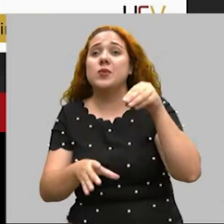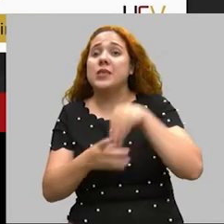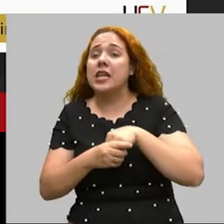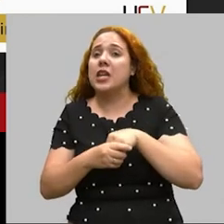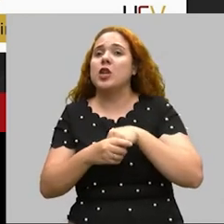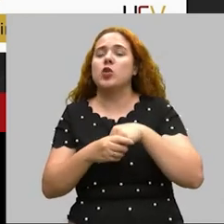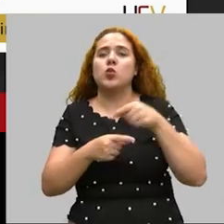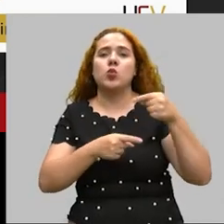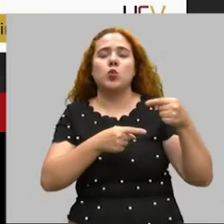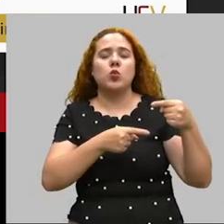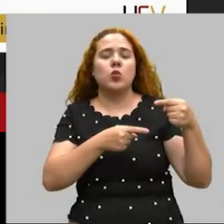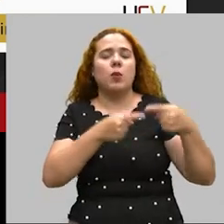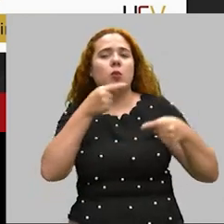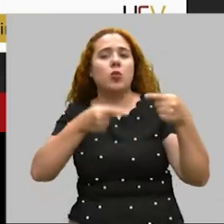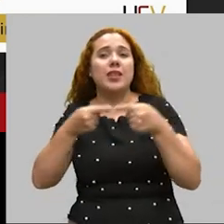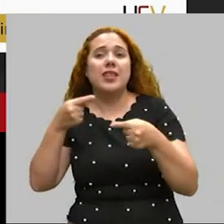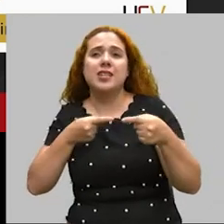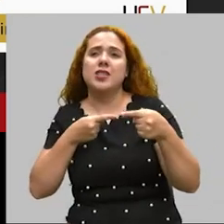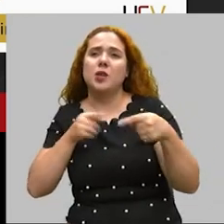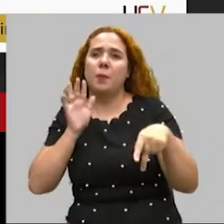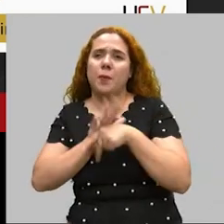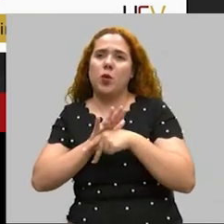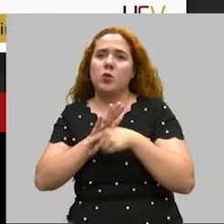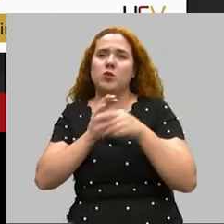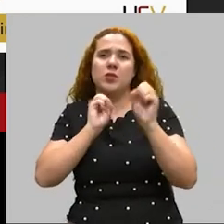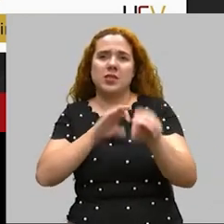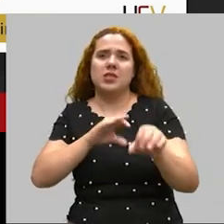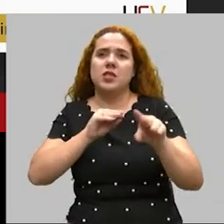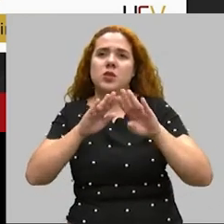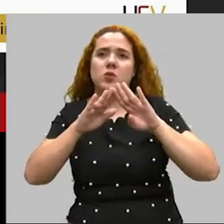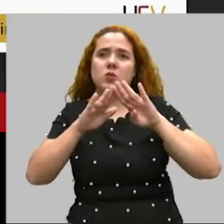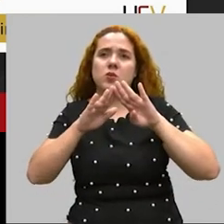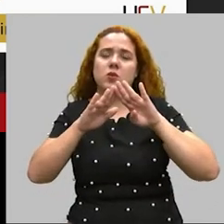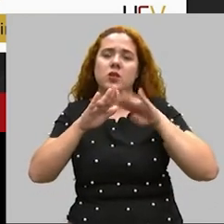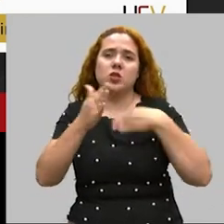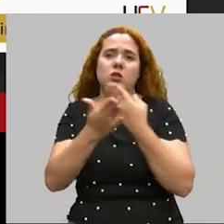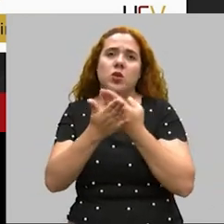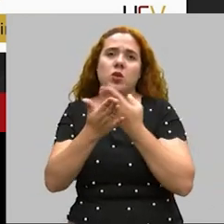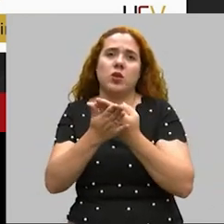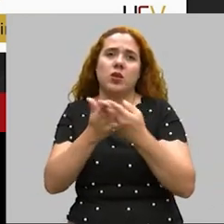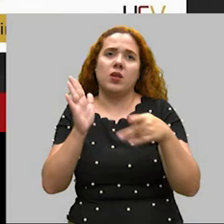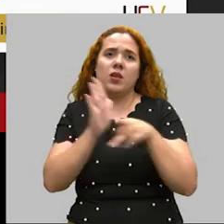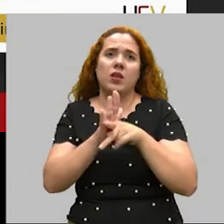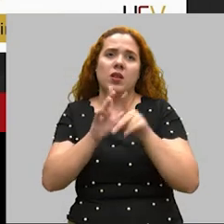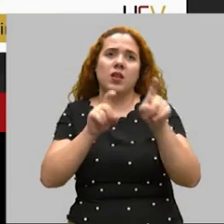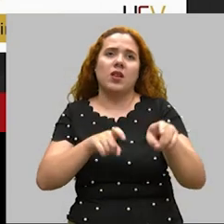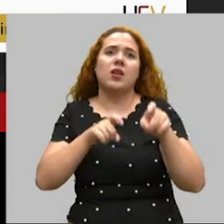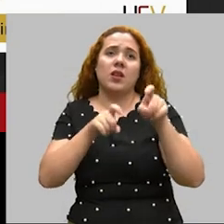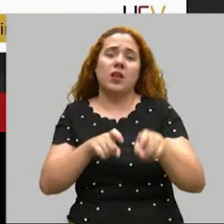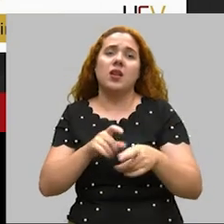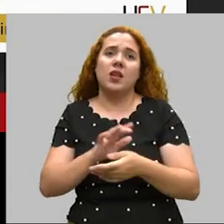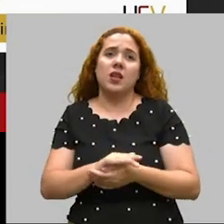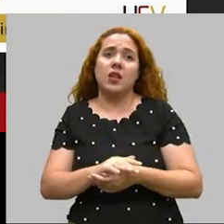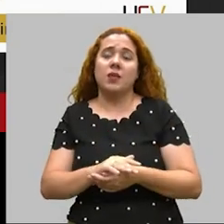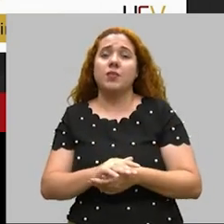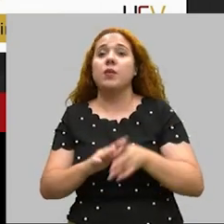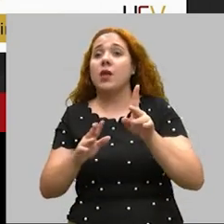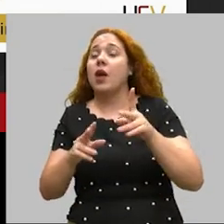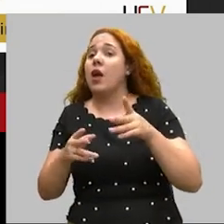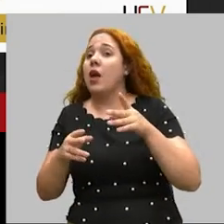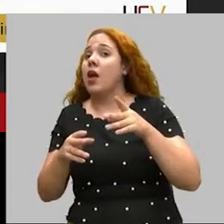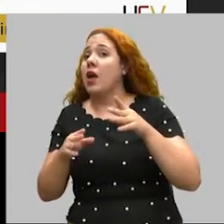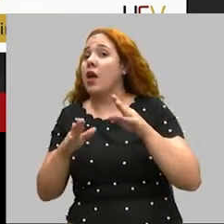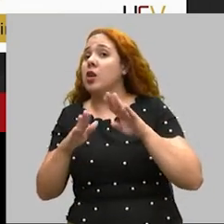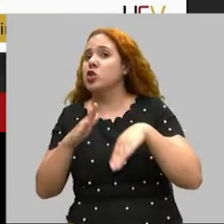Campo né Daqui a pouco eu vou discutir um pouco mais como disso não tô falando das efas tá gente tô falando de escolas estaduais municipais não